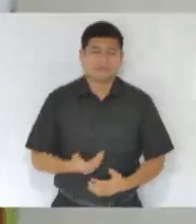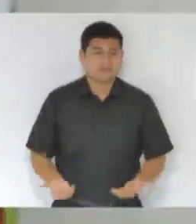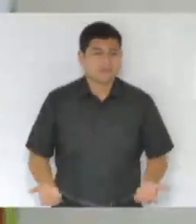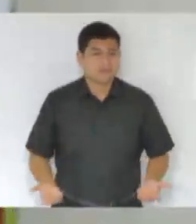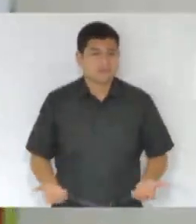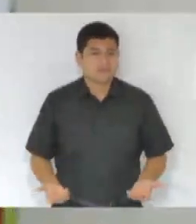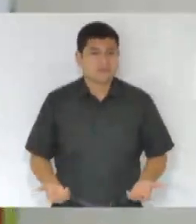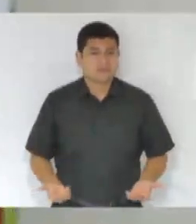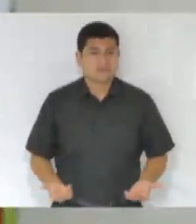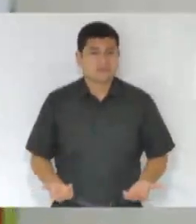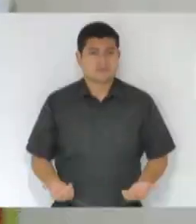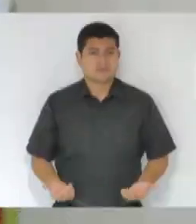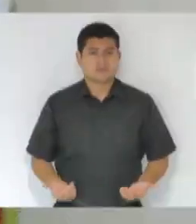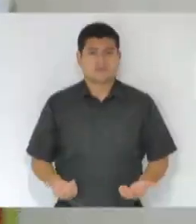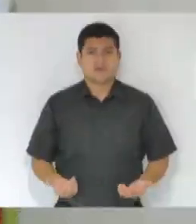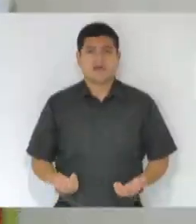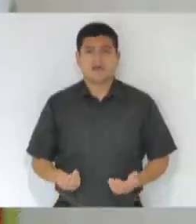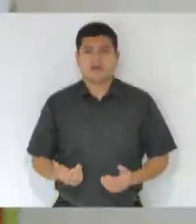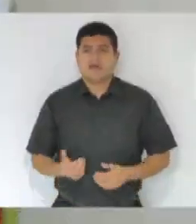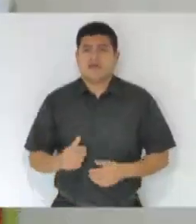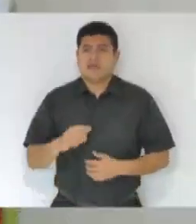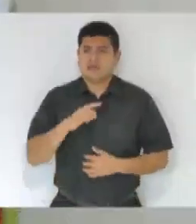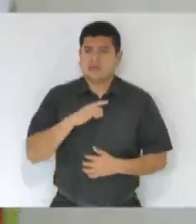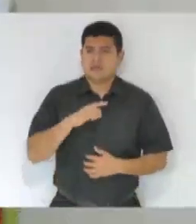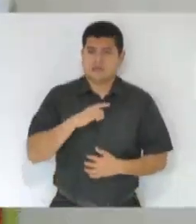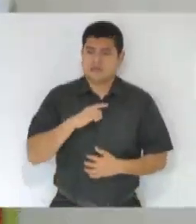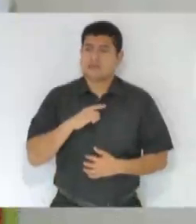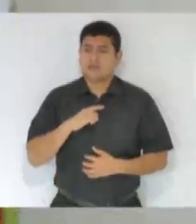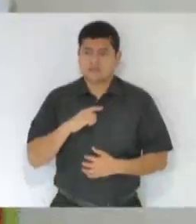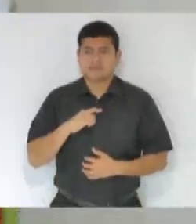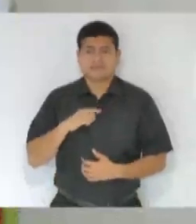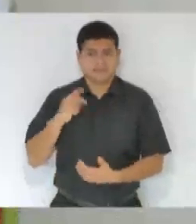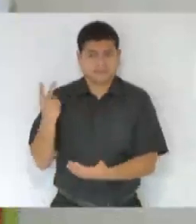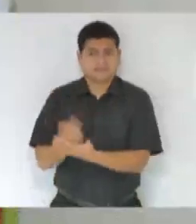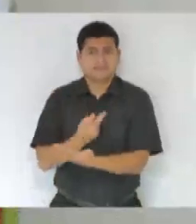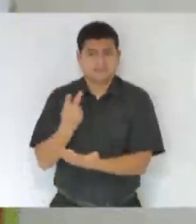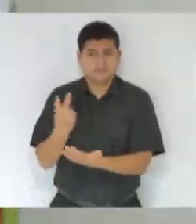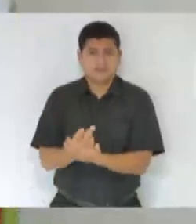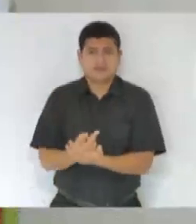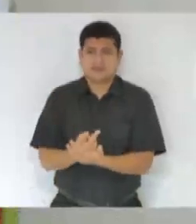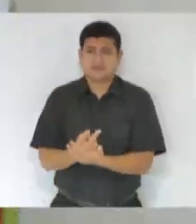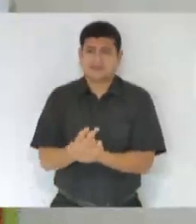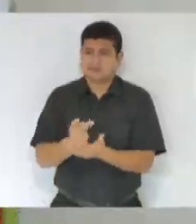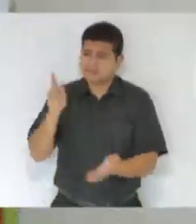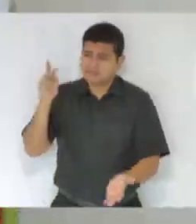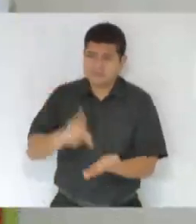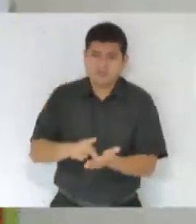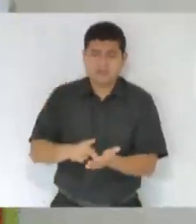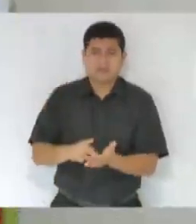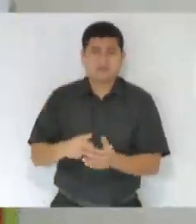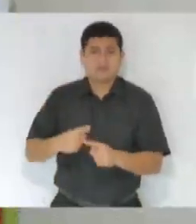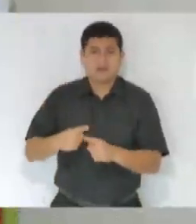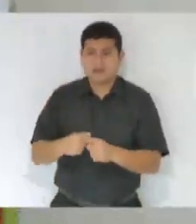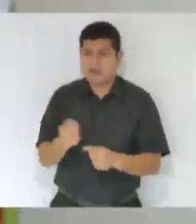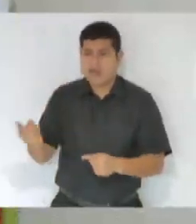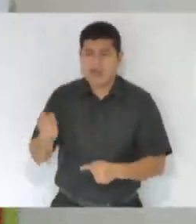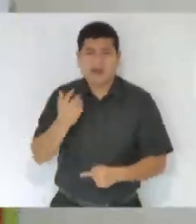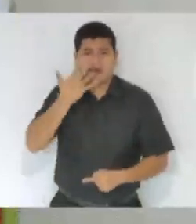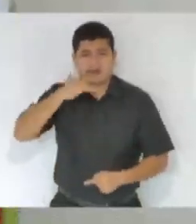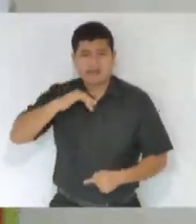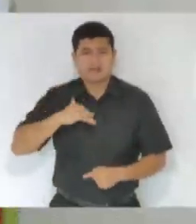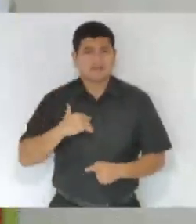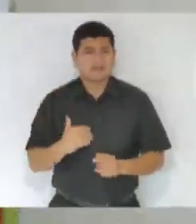Há algo muito errado quando crianças precisam do clamor por educação,